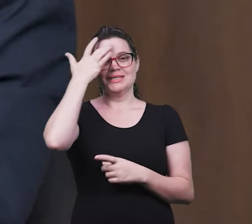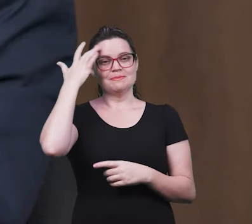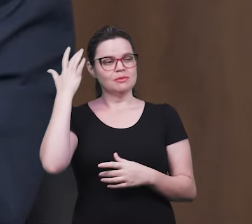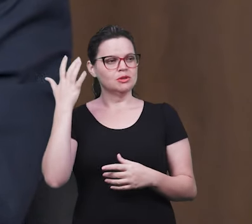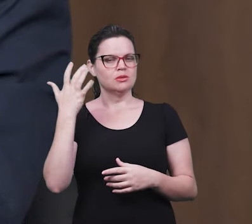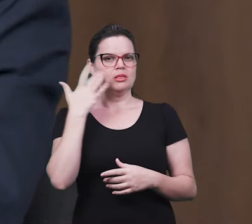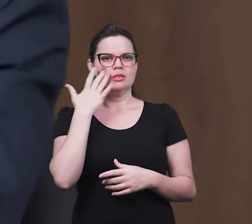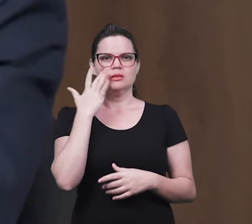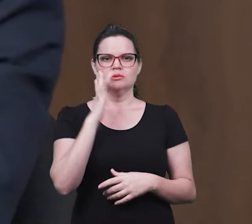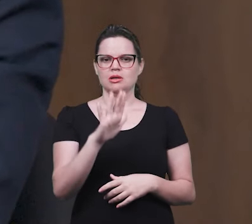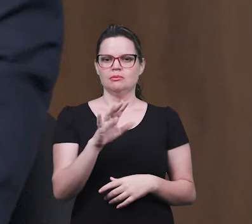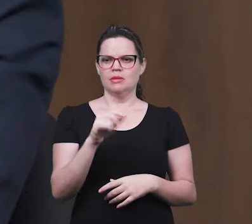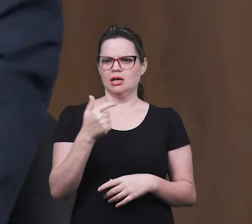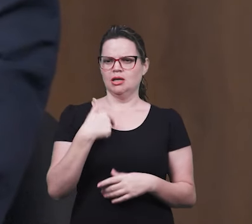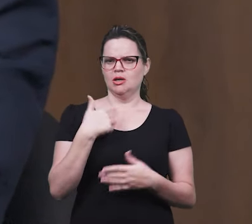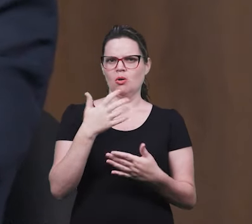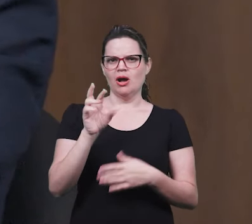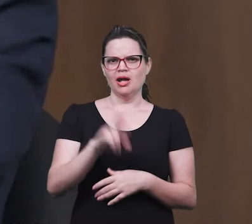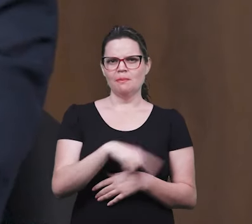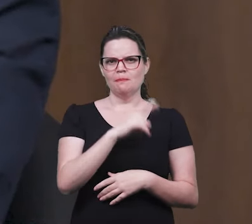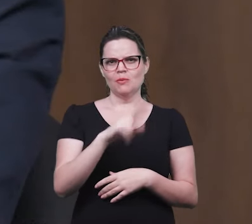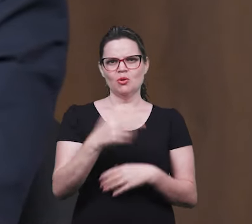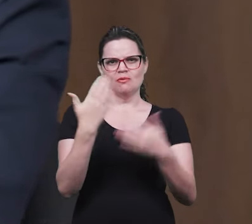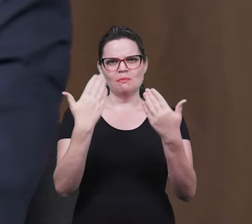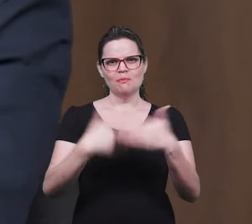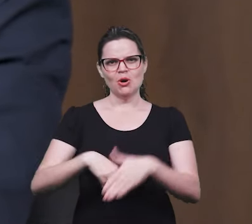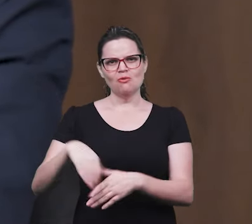eu ficasse naquela prova. Aí,